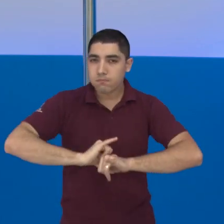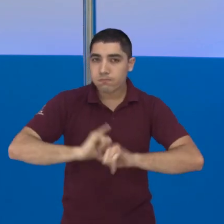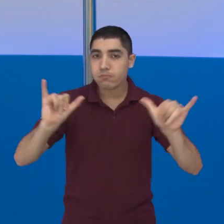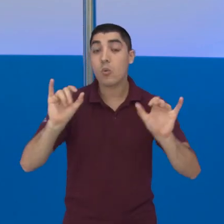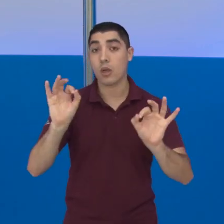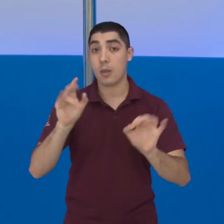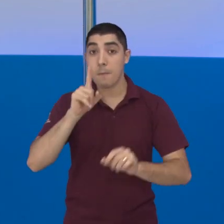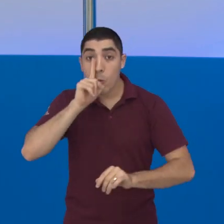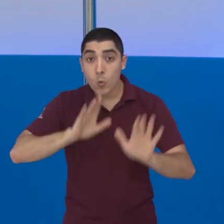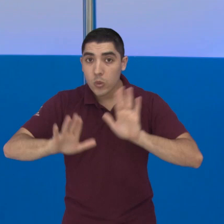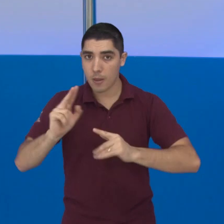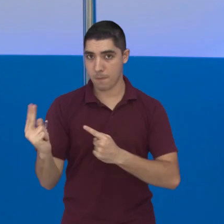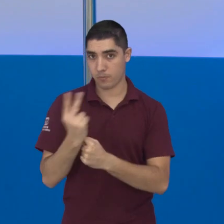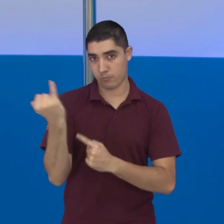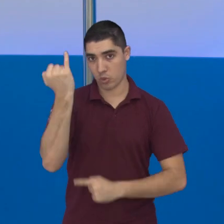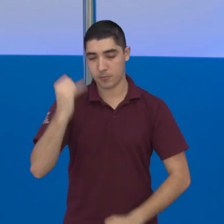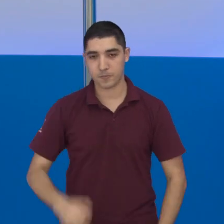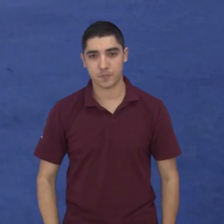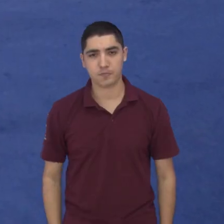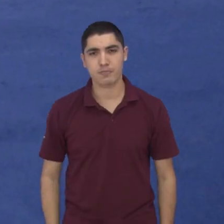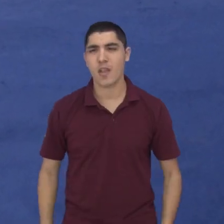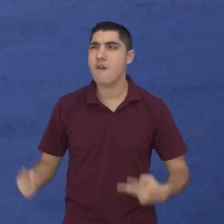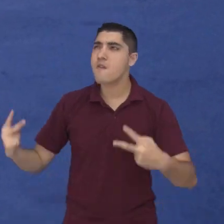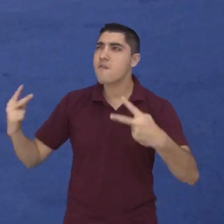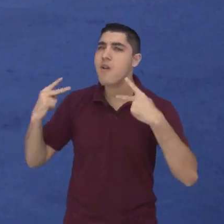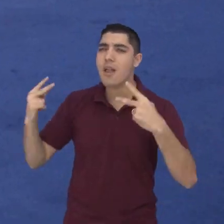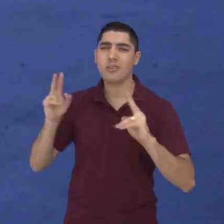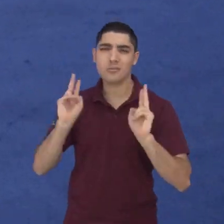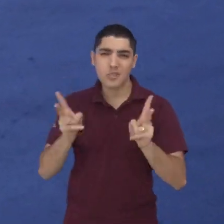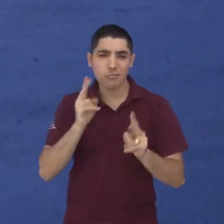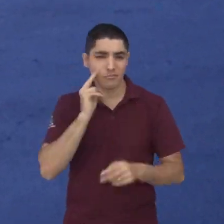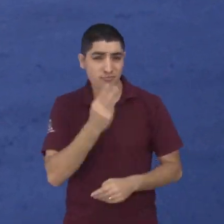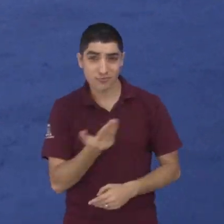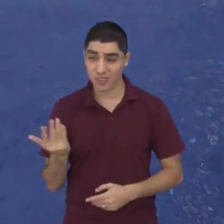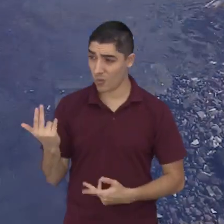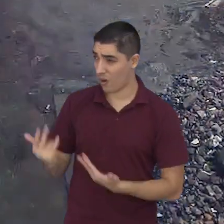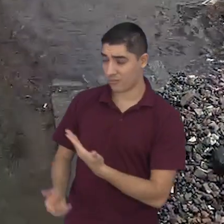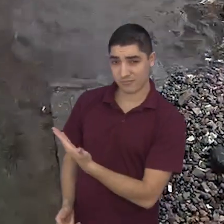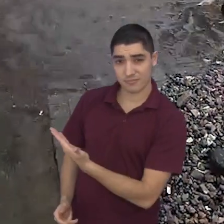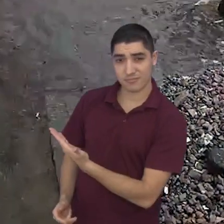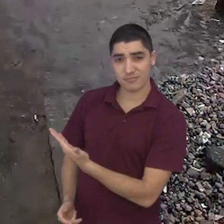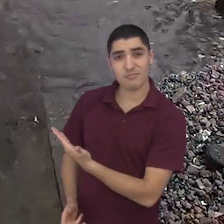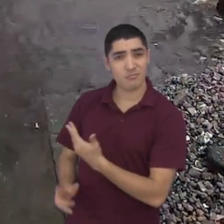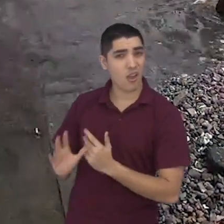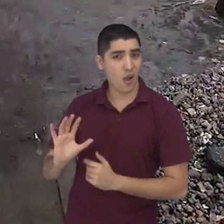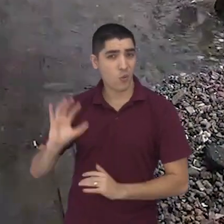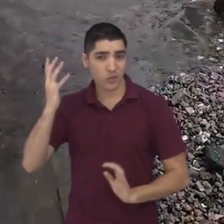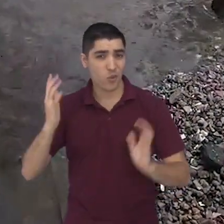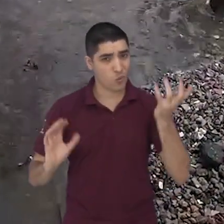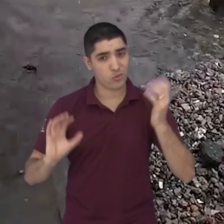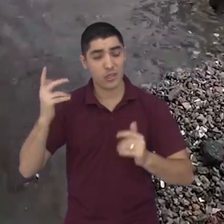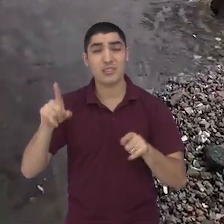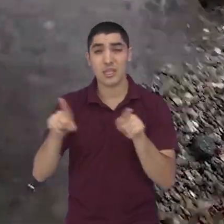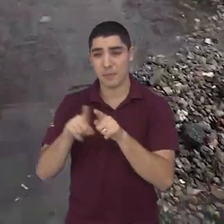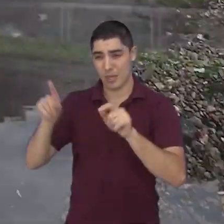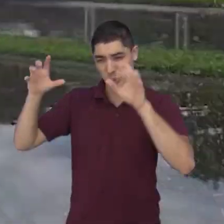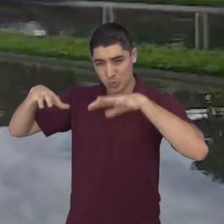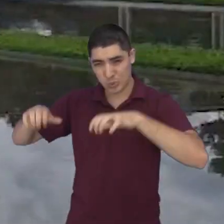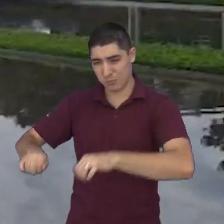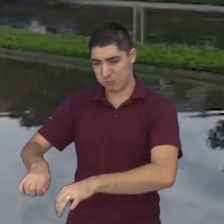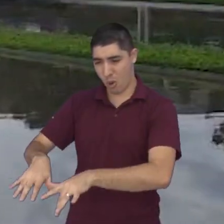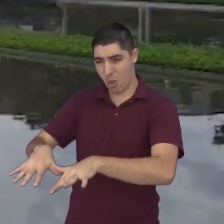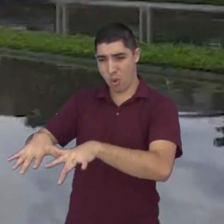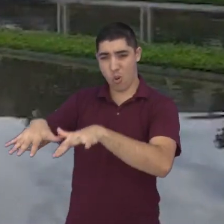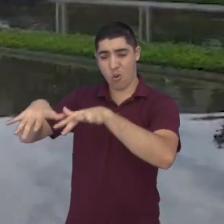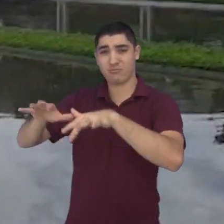com cuidados importantes Olha só no verão estamos acostumados a ver cenas como essa além dos prejuízos os